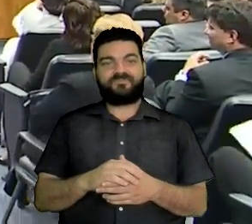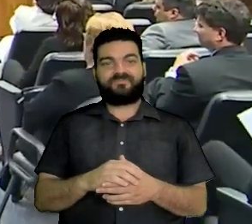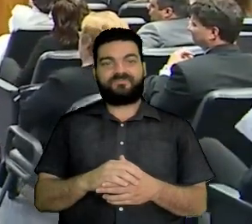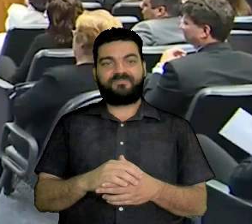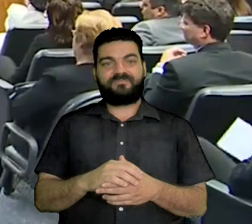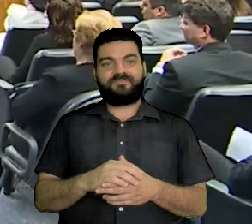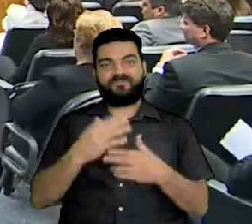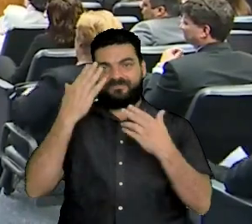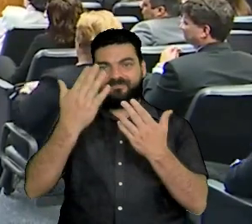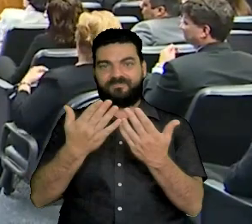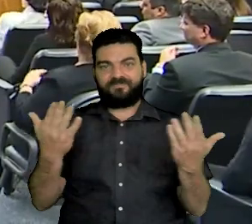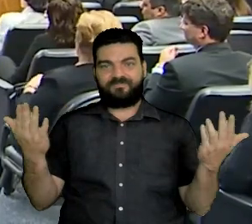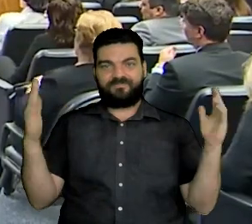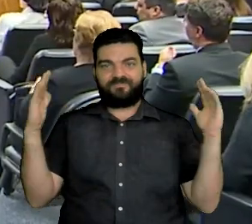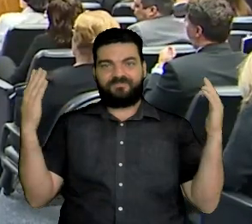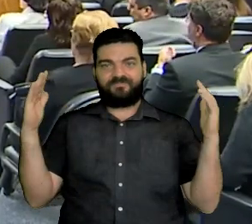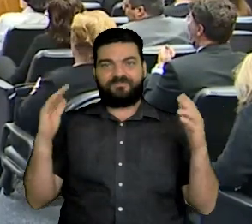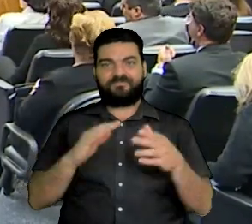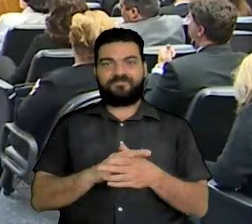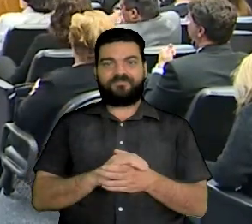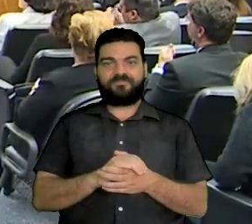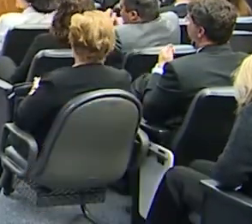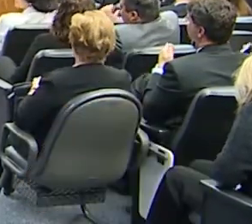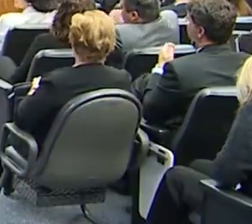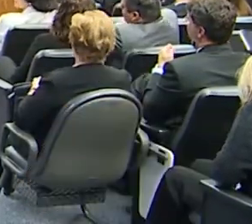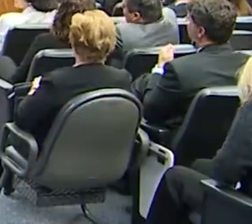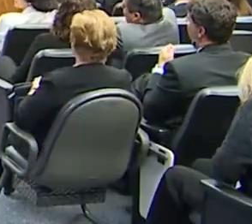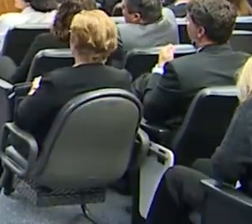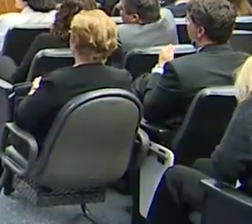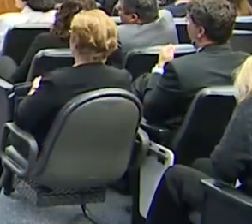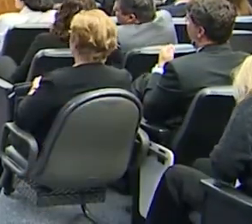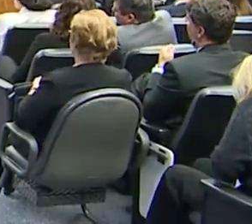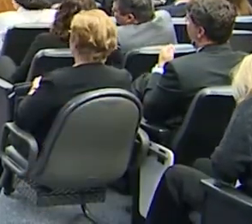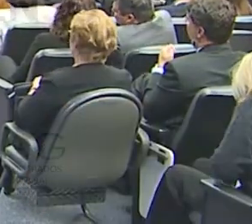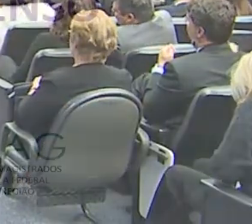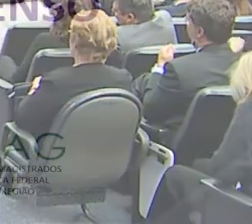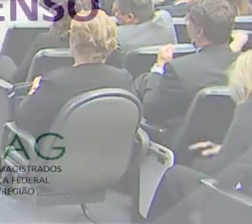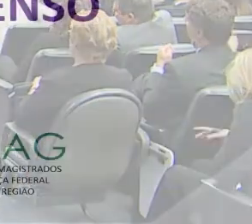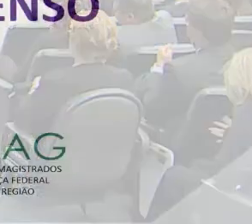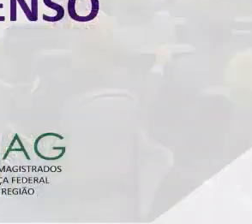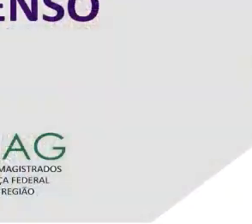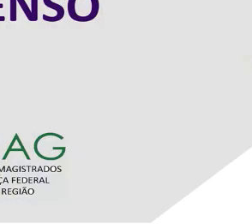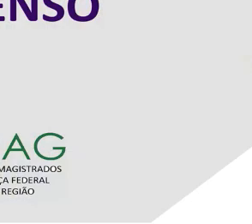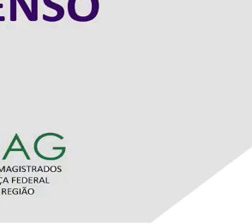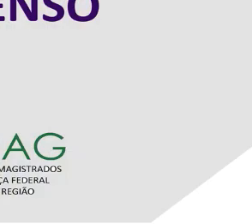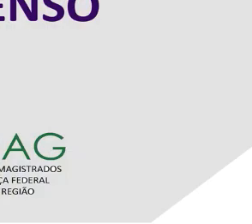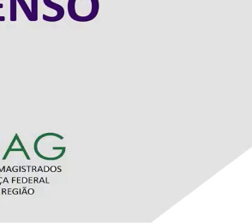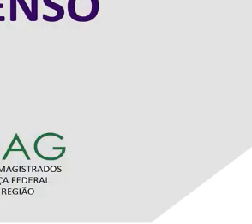Terezinha, doutor Nino, doutora Daldice, doutor Renato. Muito obrigado. Obrigado.